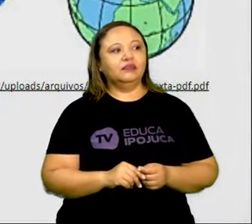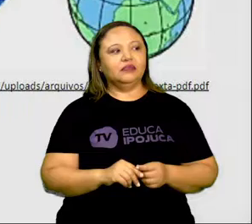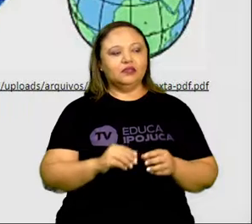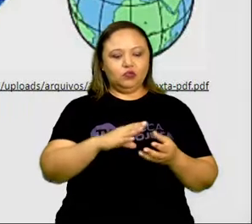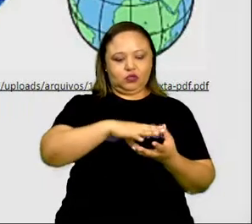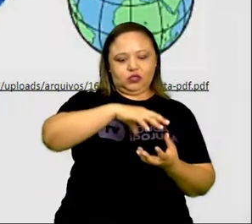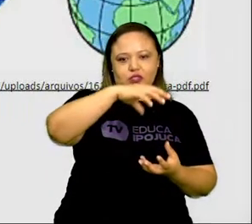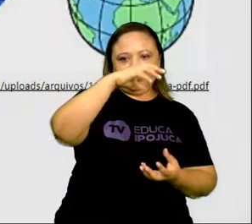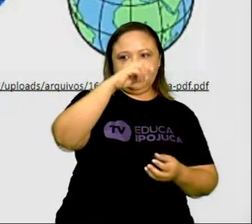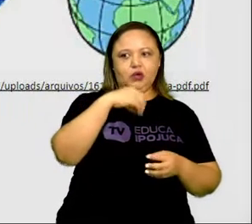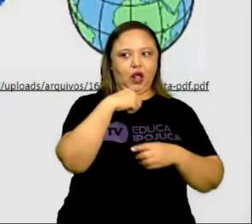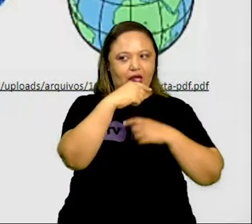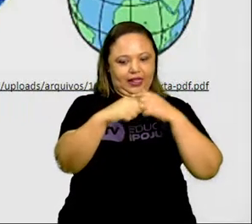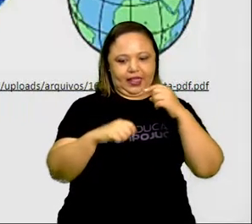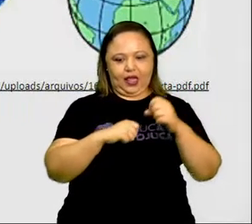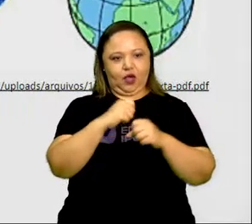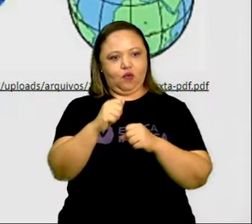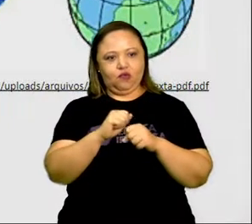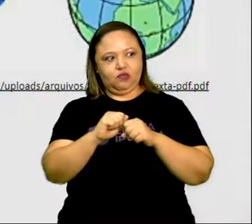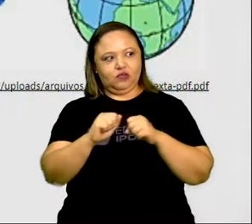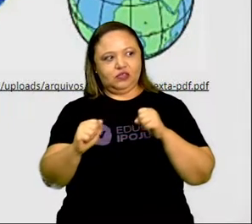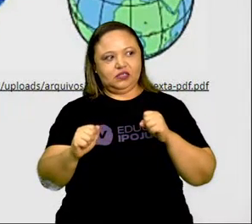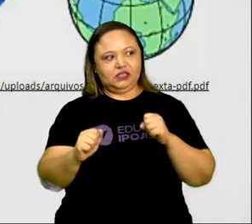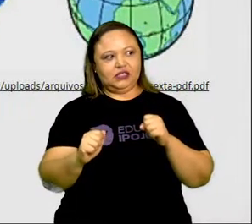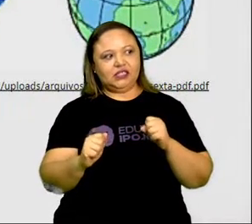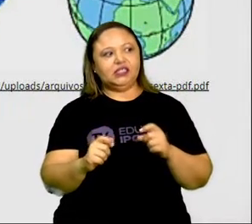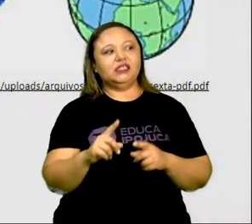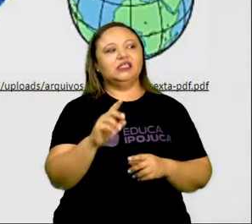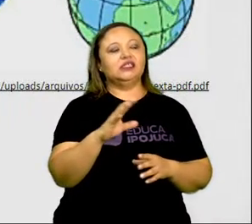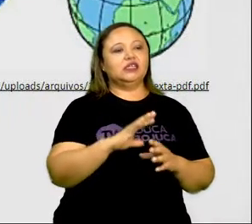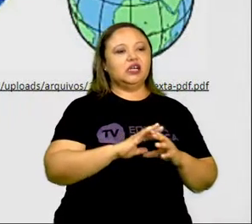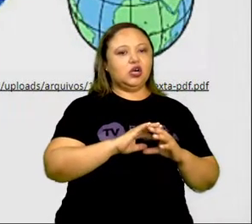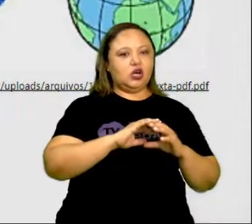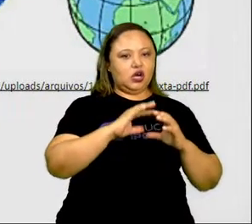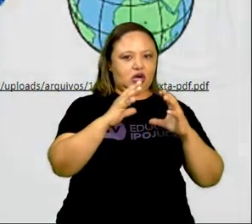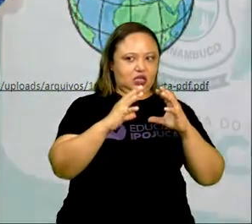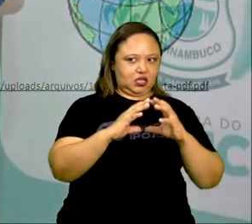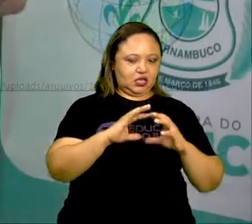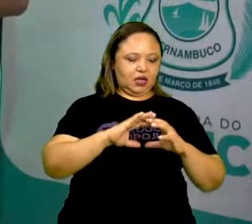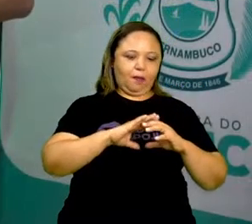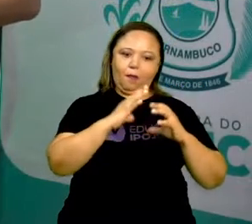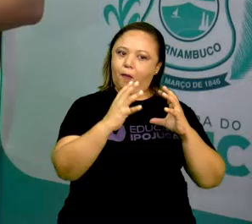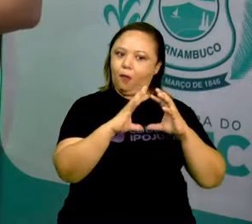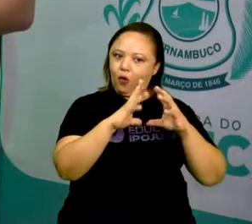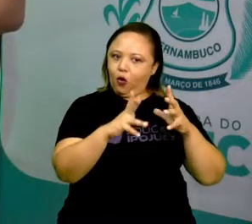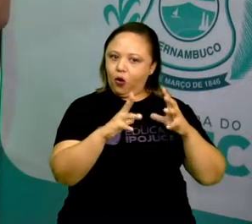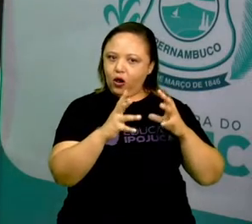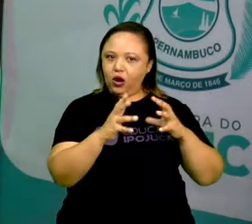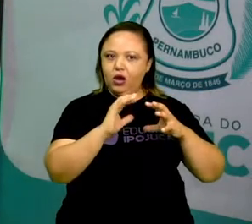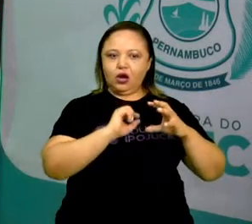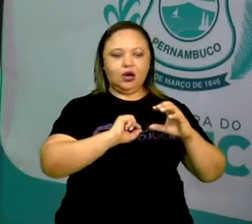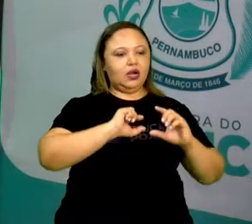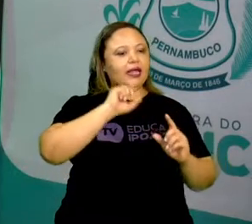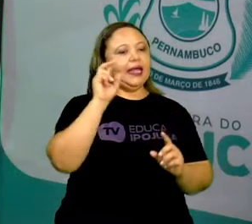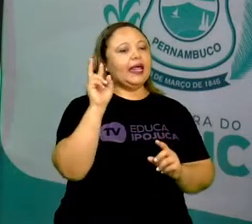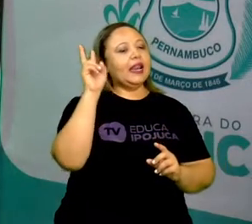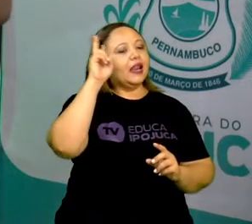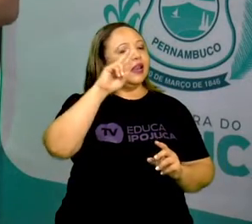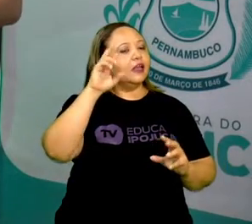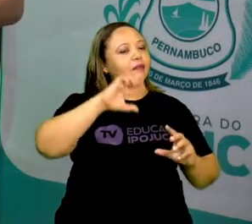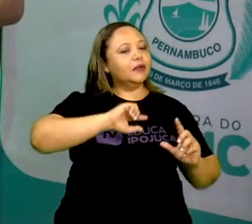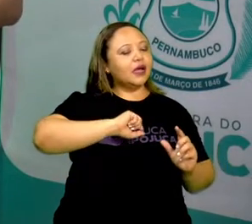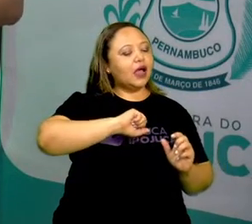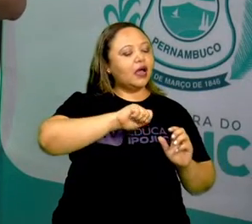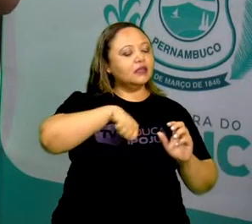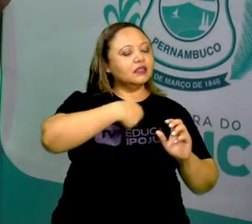de linha temos também a espera que vai lembrar o globo terrestre portanto as formas